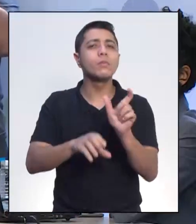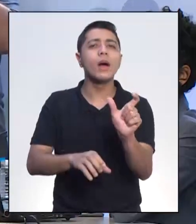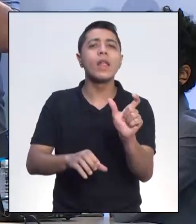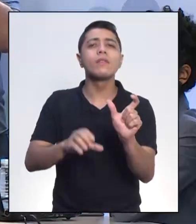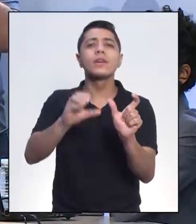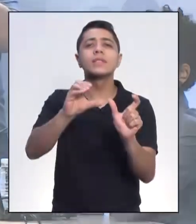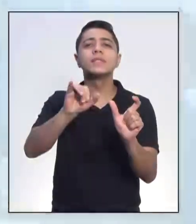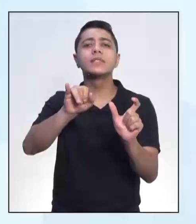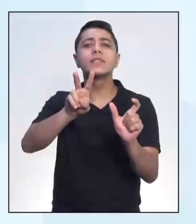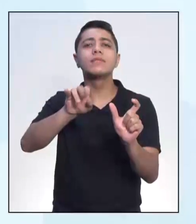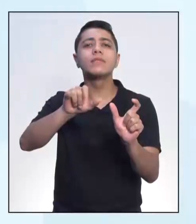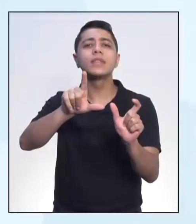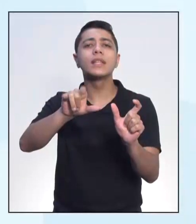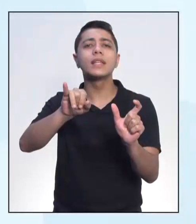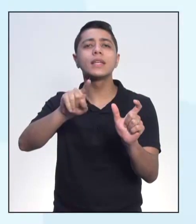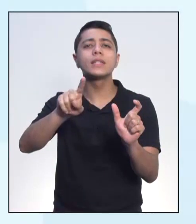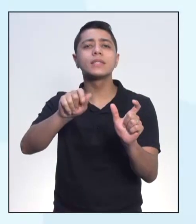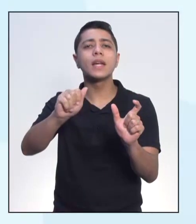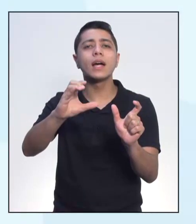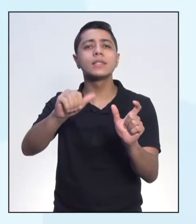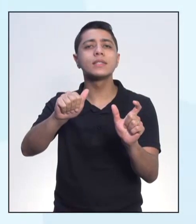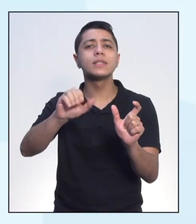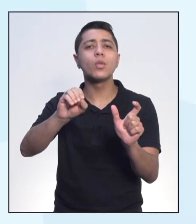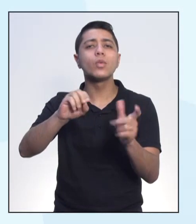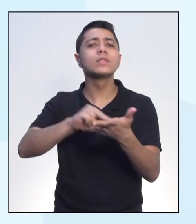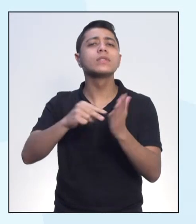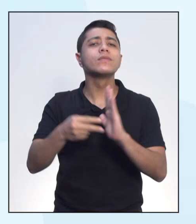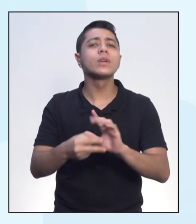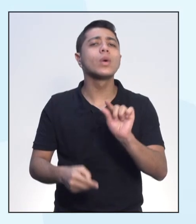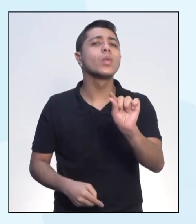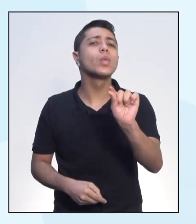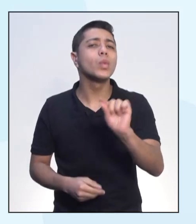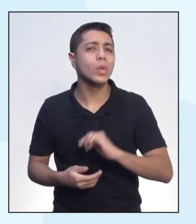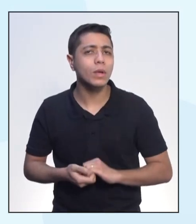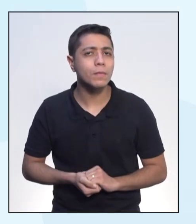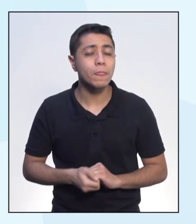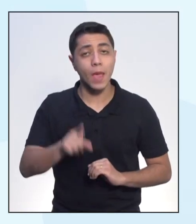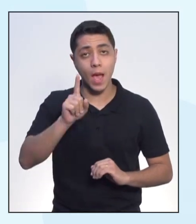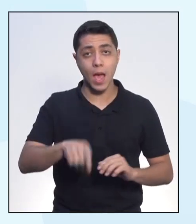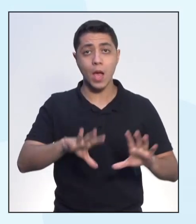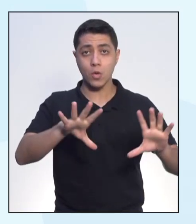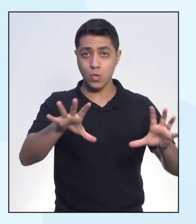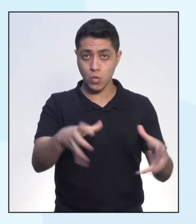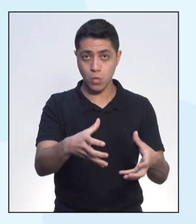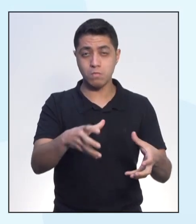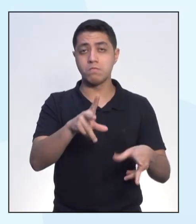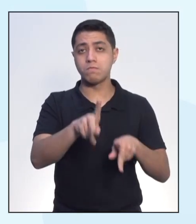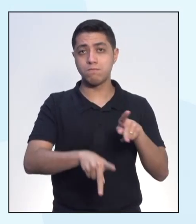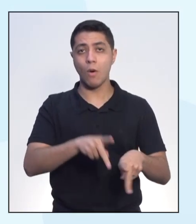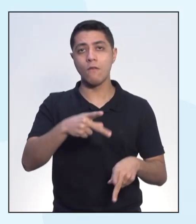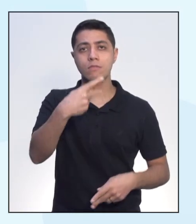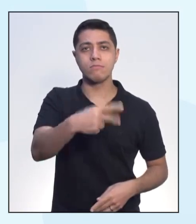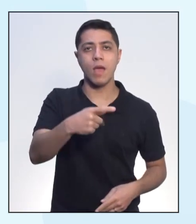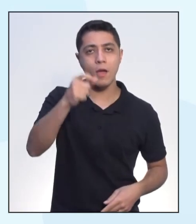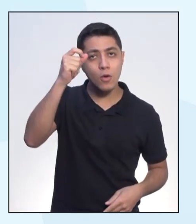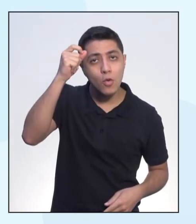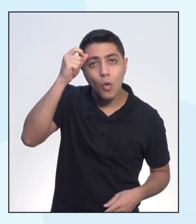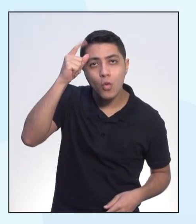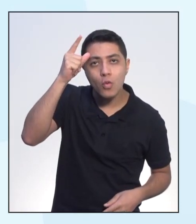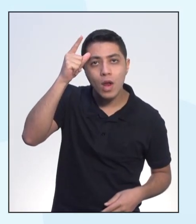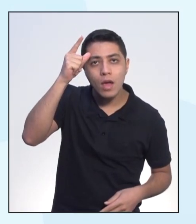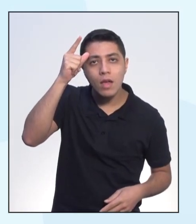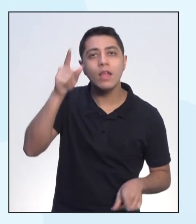aí. O conceito de civilização nos remete a práticas culturais, ao conjunto de características que